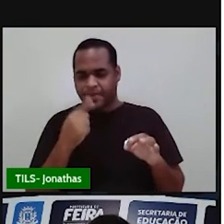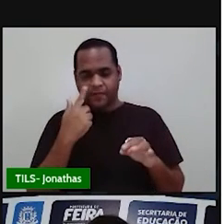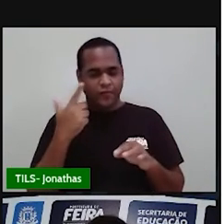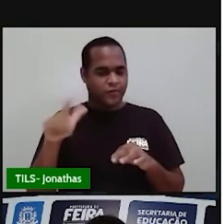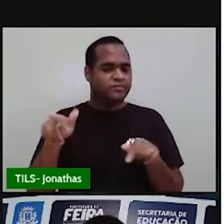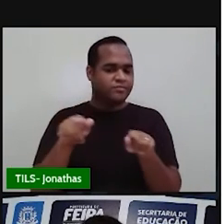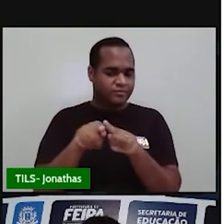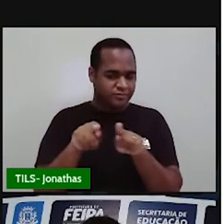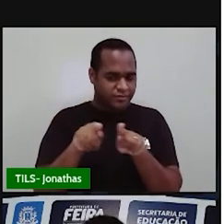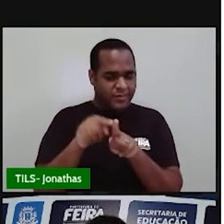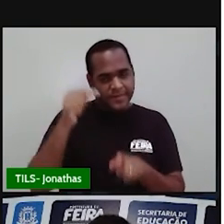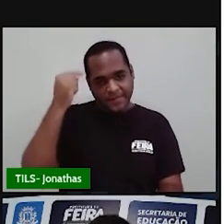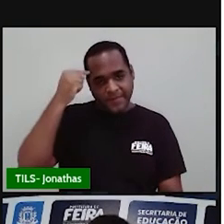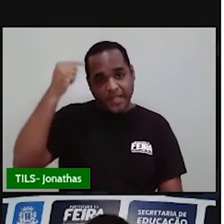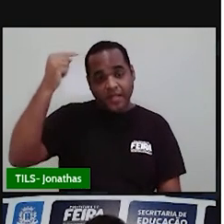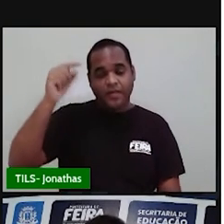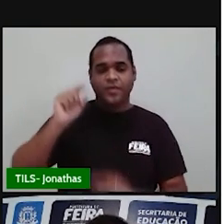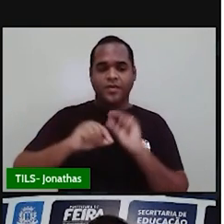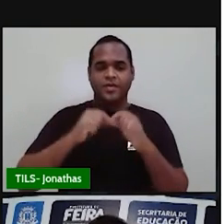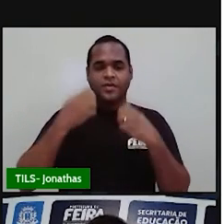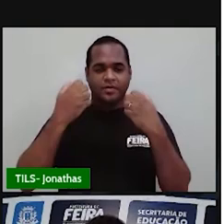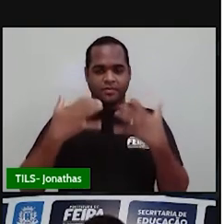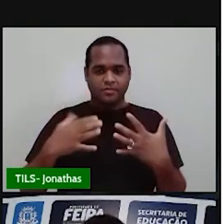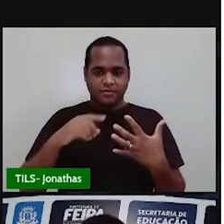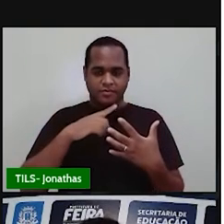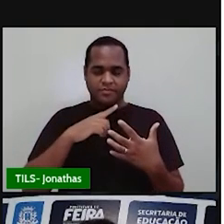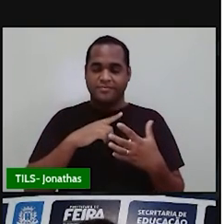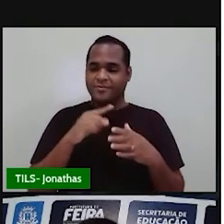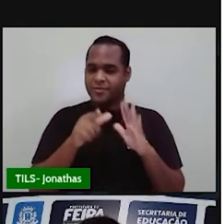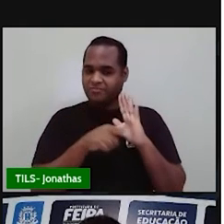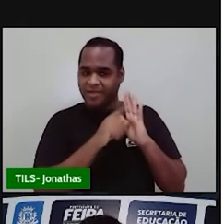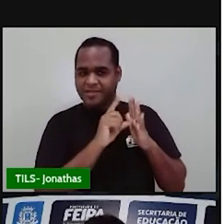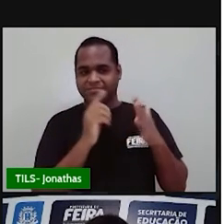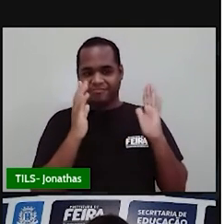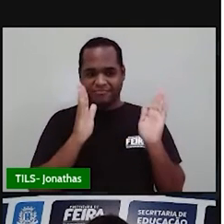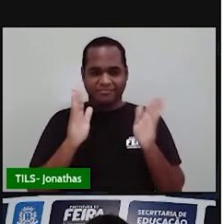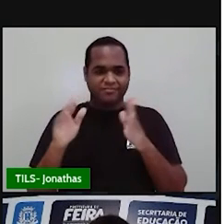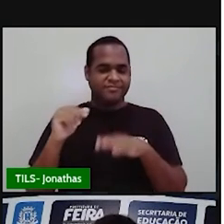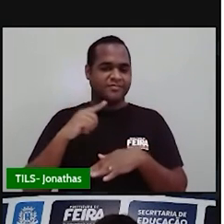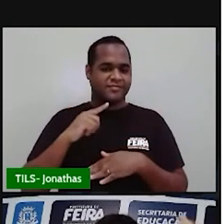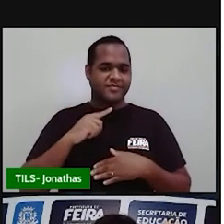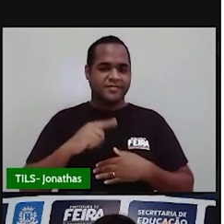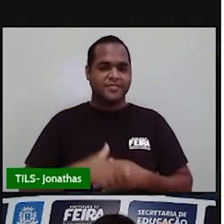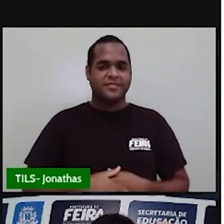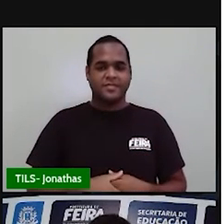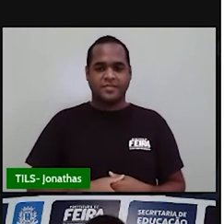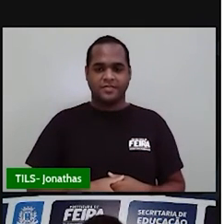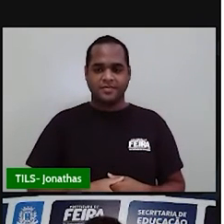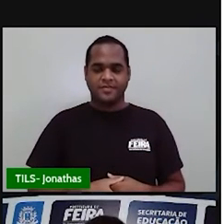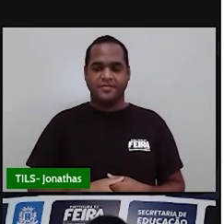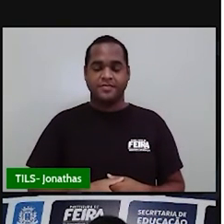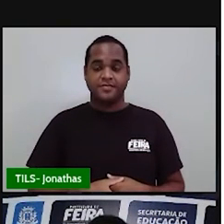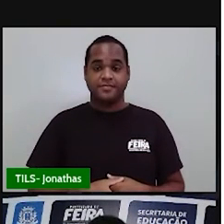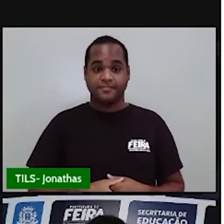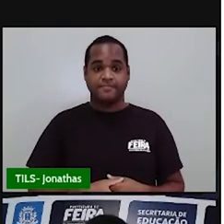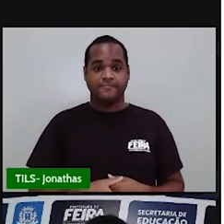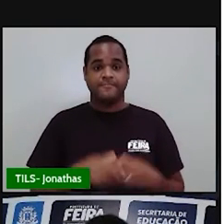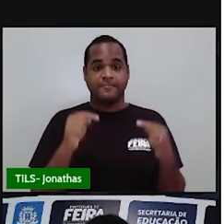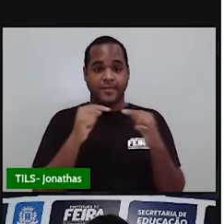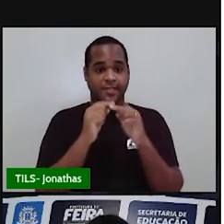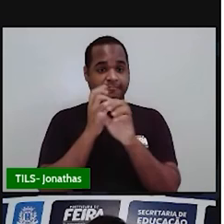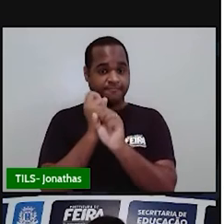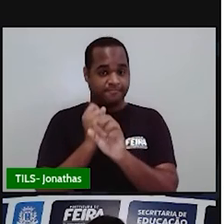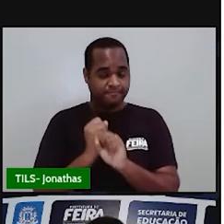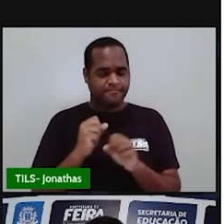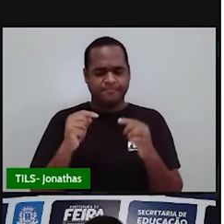teve uma ideiazinha desse cálculo aí de aulas anteriores. Tá bom? Bom, esse cálculo de consumo pode